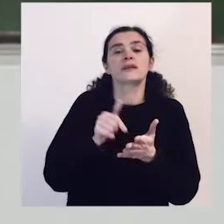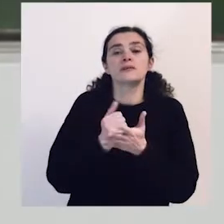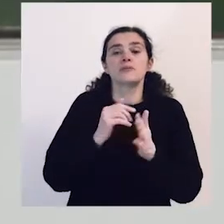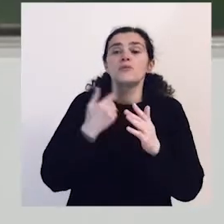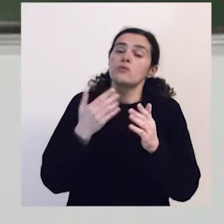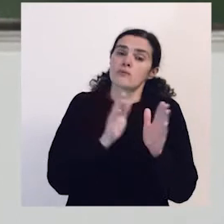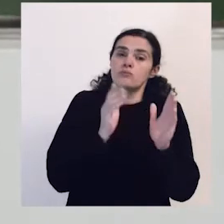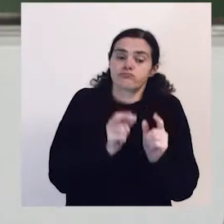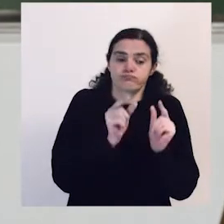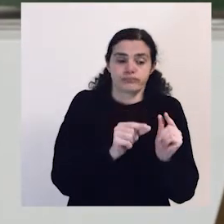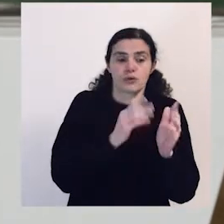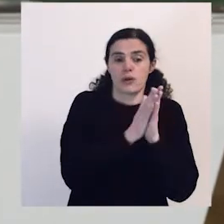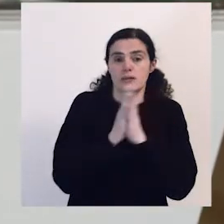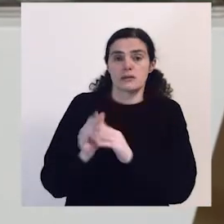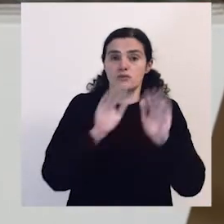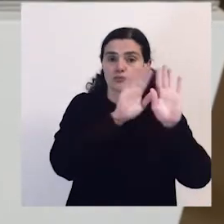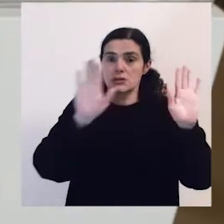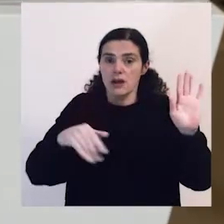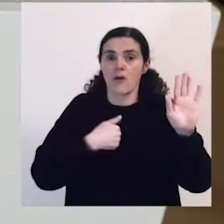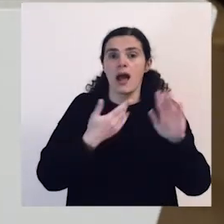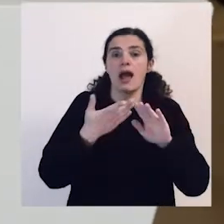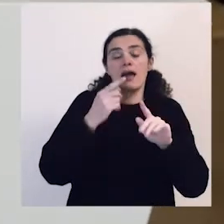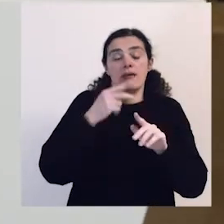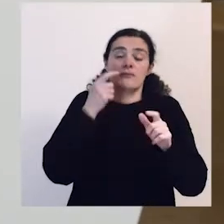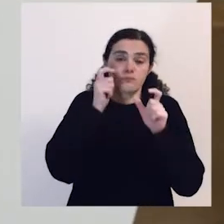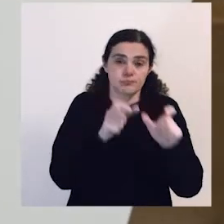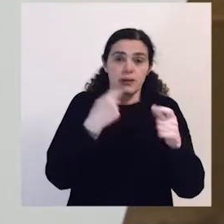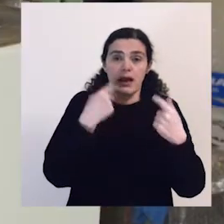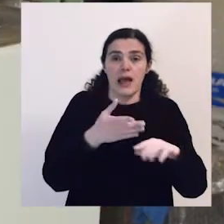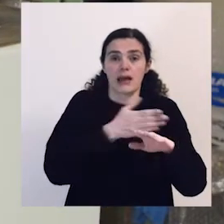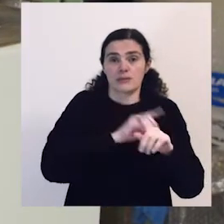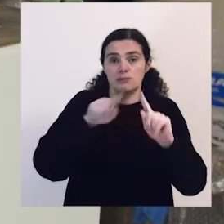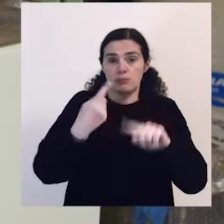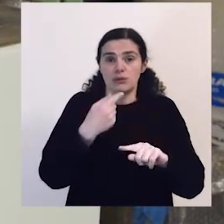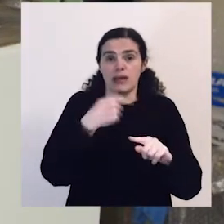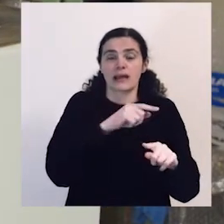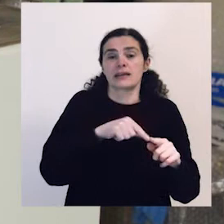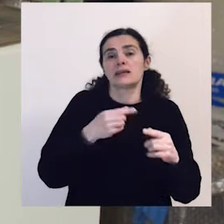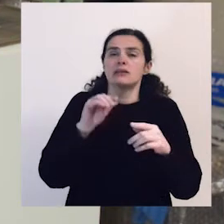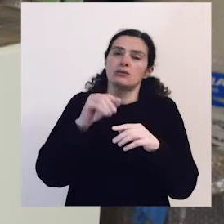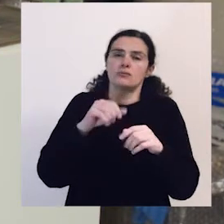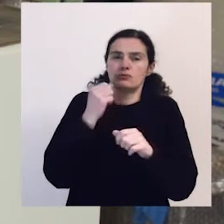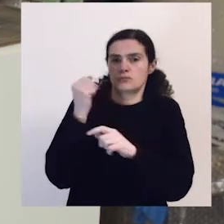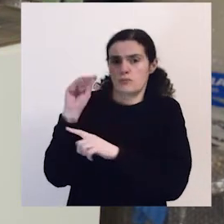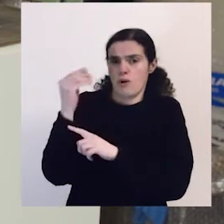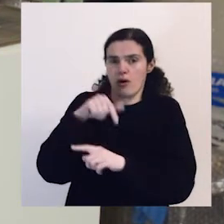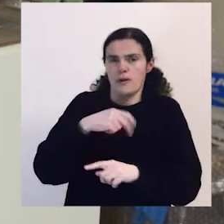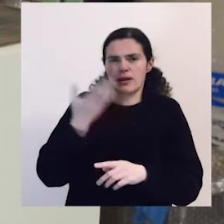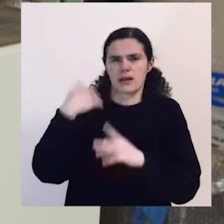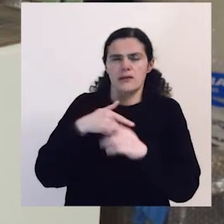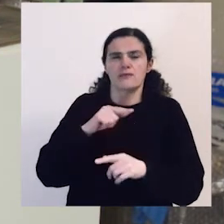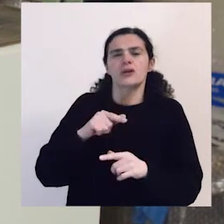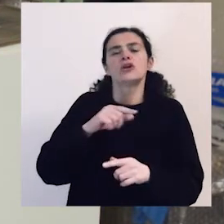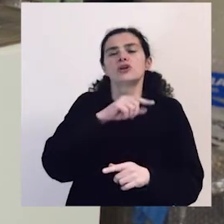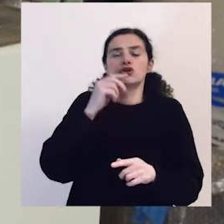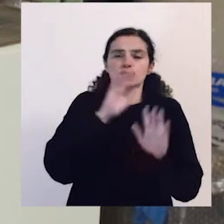coleção é exposta, é verificada pela equipa da coleção antes e depois da exposição. Neste caso temos uma obra de René Berthelot, La Mer, que esteve recentemente numa